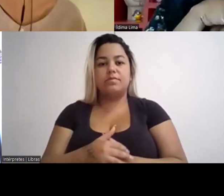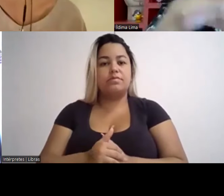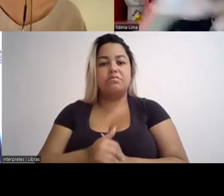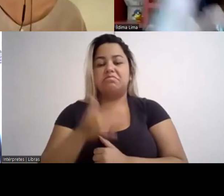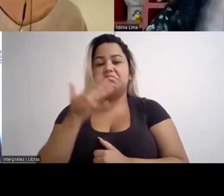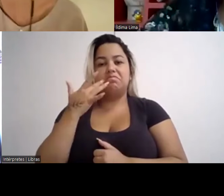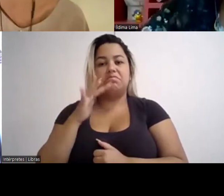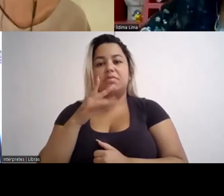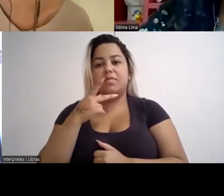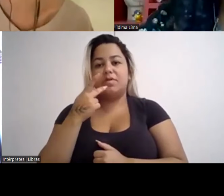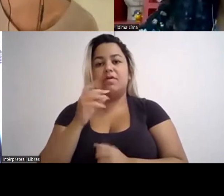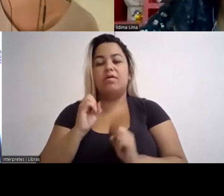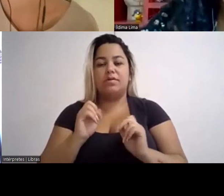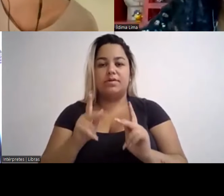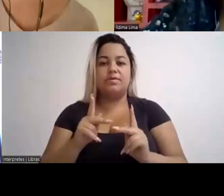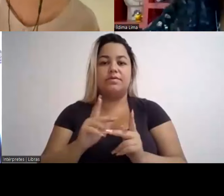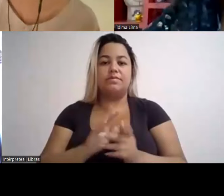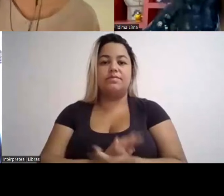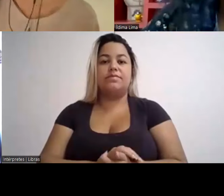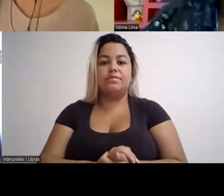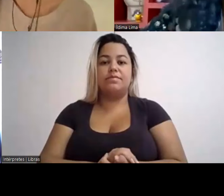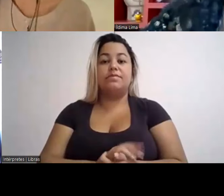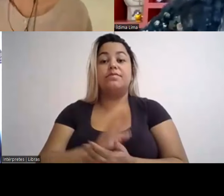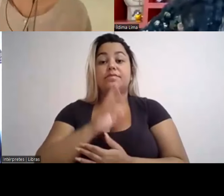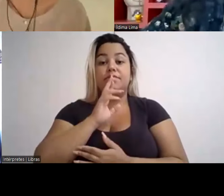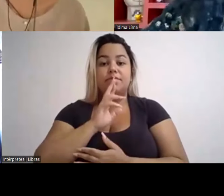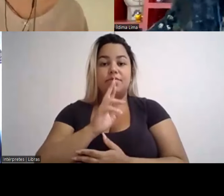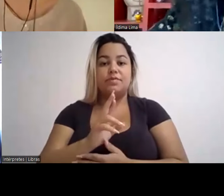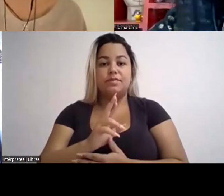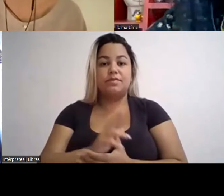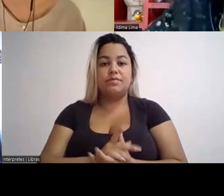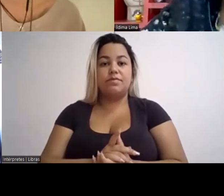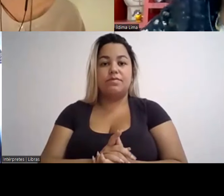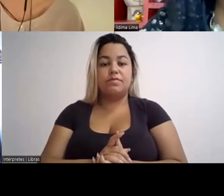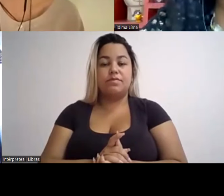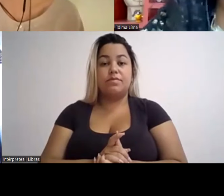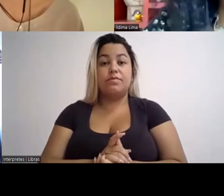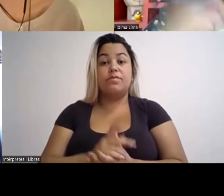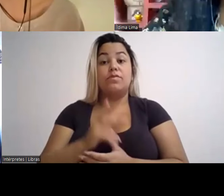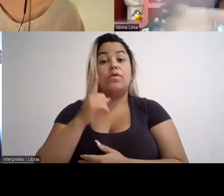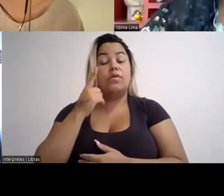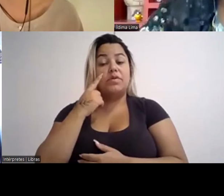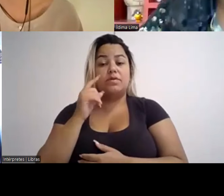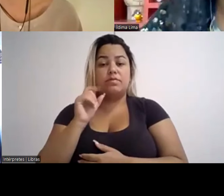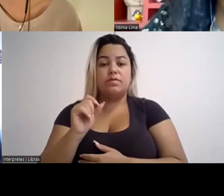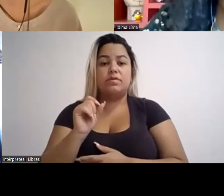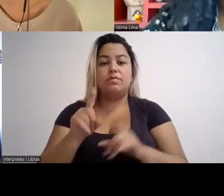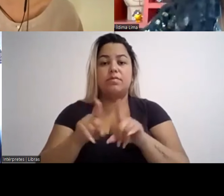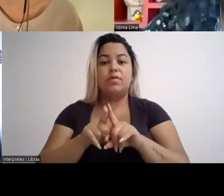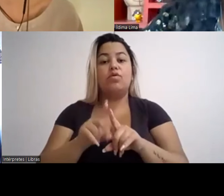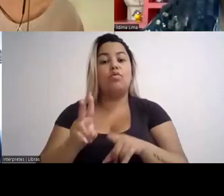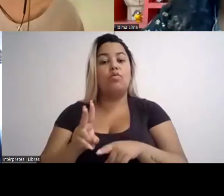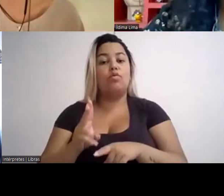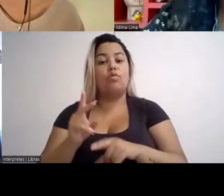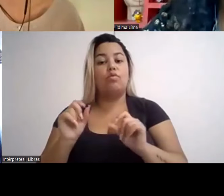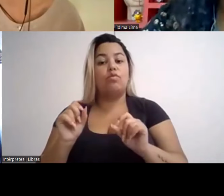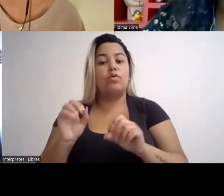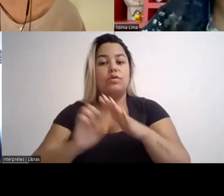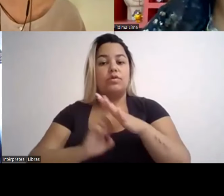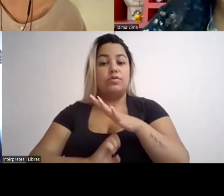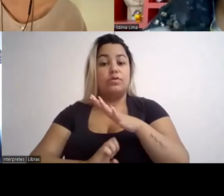Ah, não, tudo bem. Então, assim, respondendo, né? O que é que a gente observa considerando o volume de empresas que a